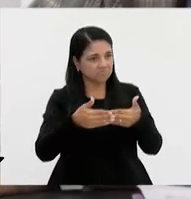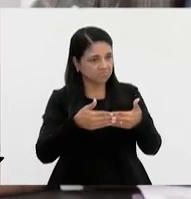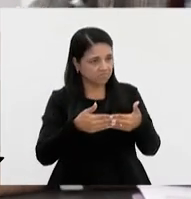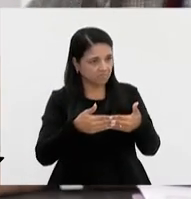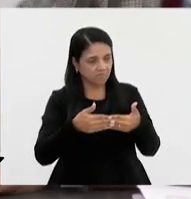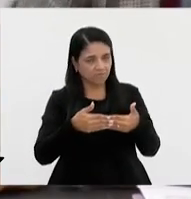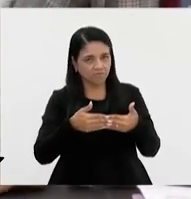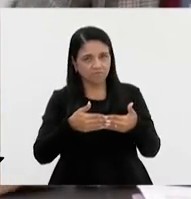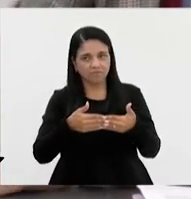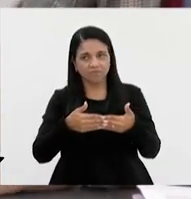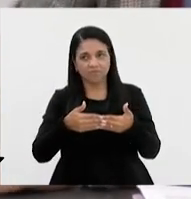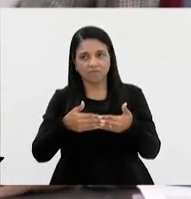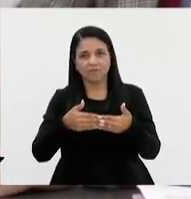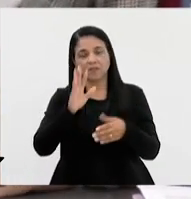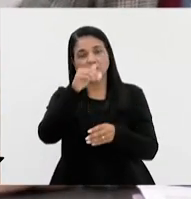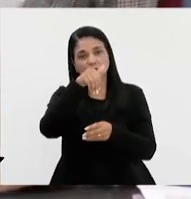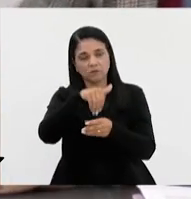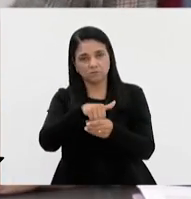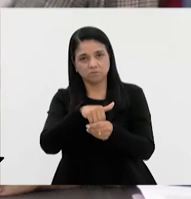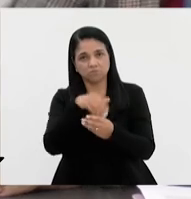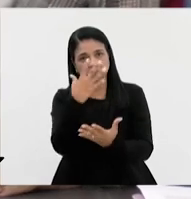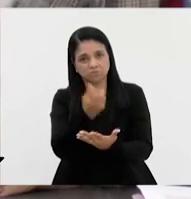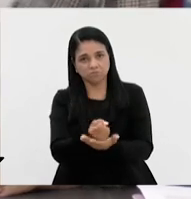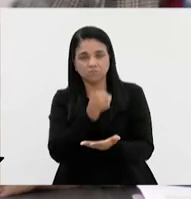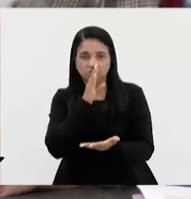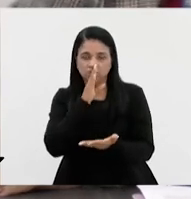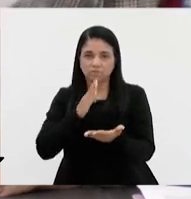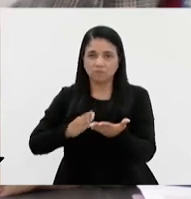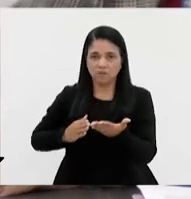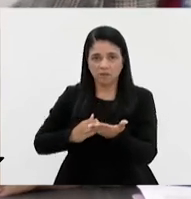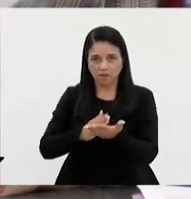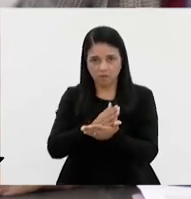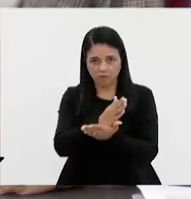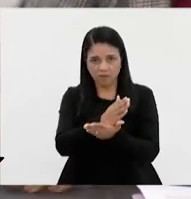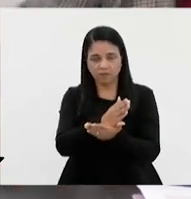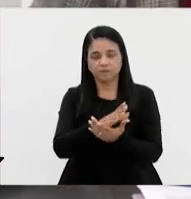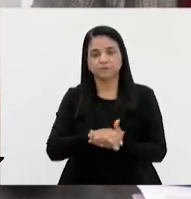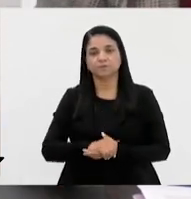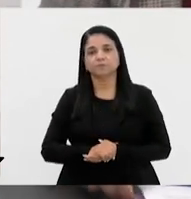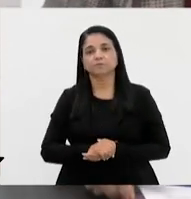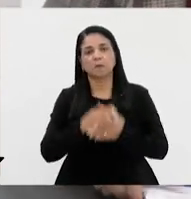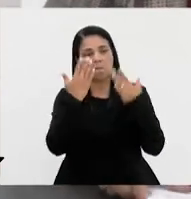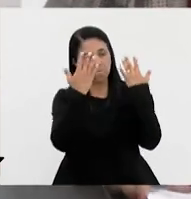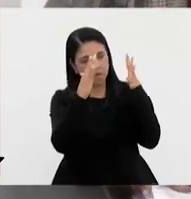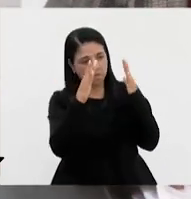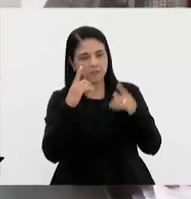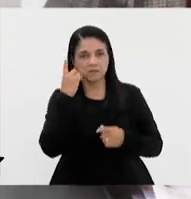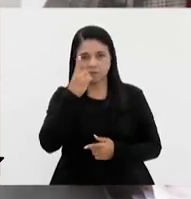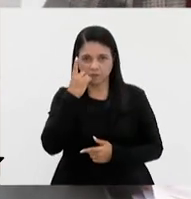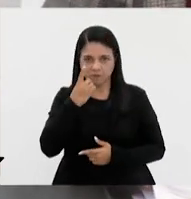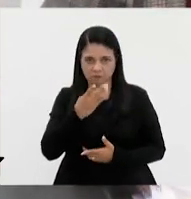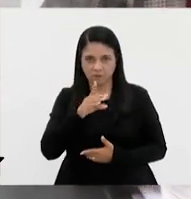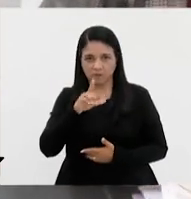discutir, em votação, os que aprovam permaneçam como estão. Aprovado. Parabéns, Daniel Liberon.